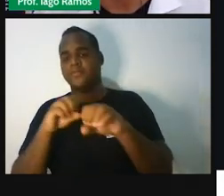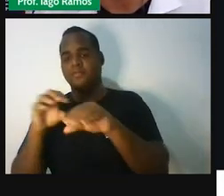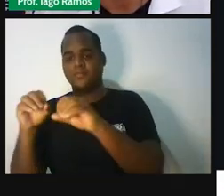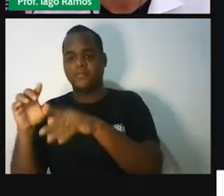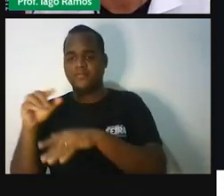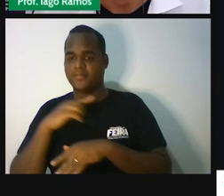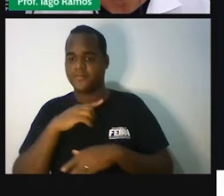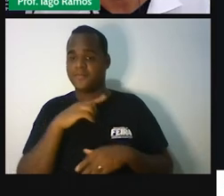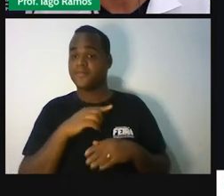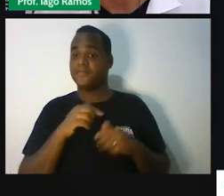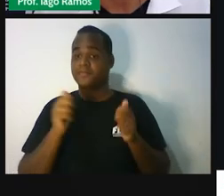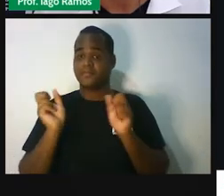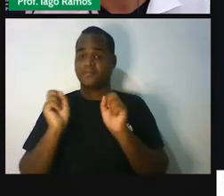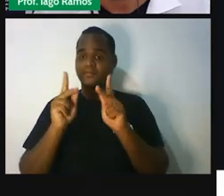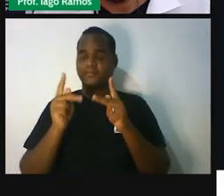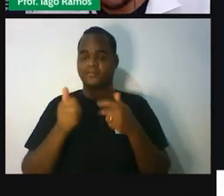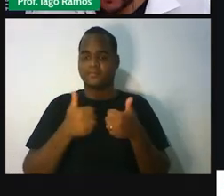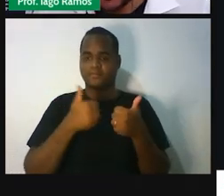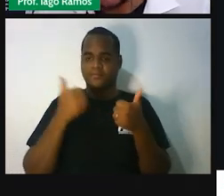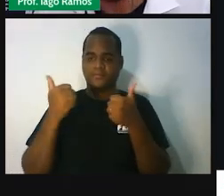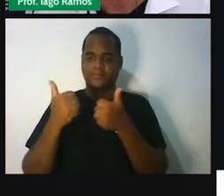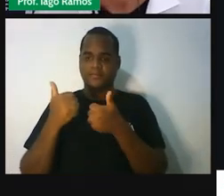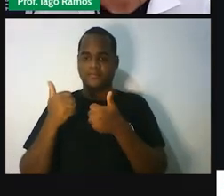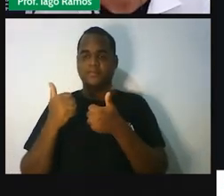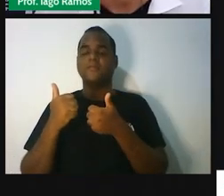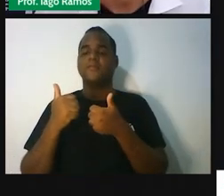Belezinha? Bacana? Bom,